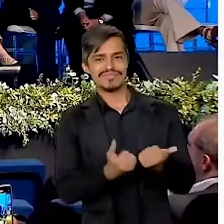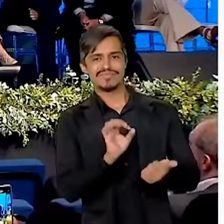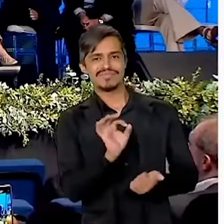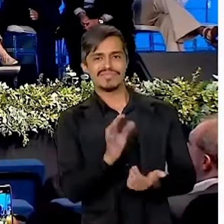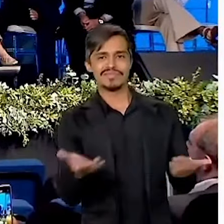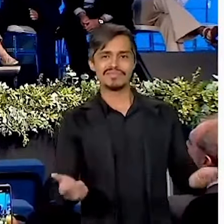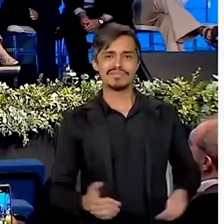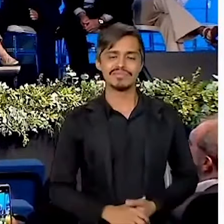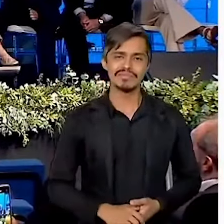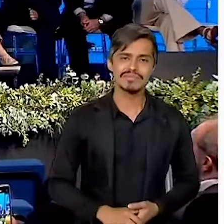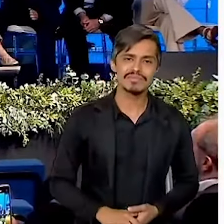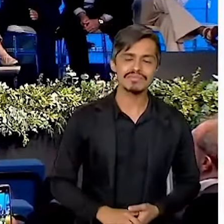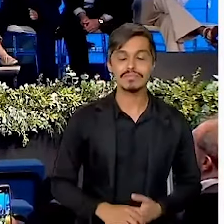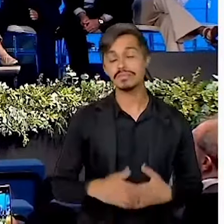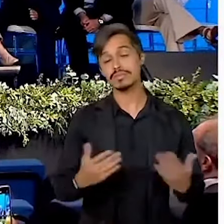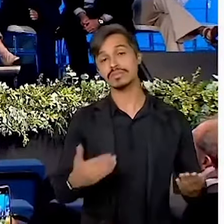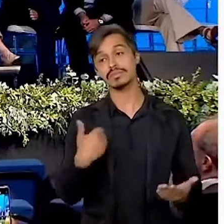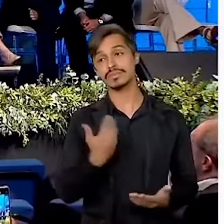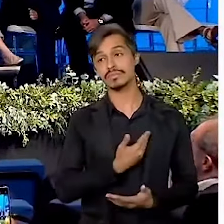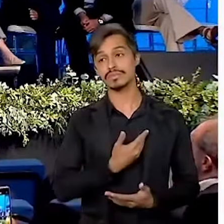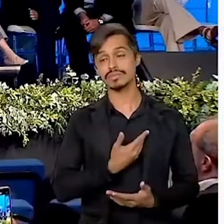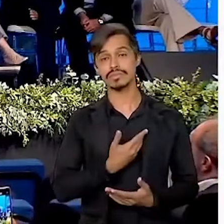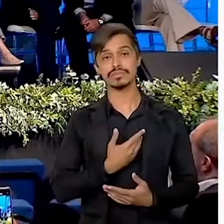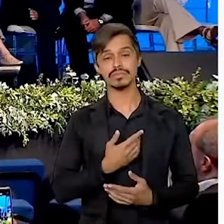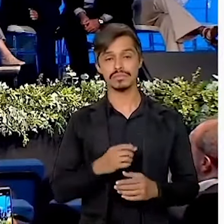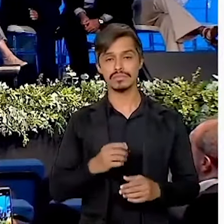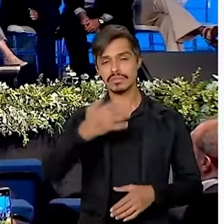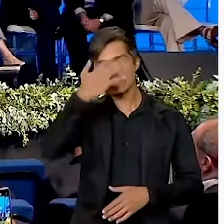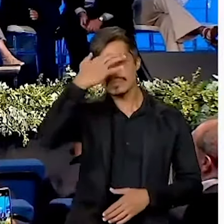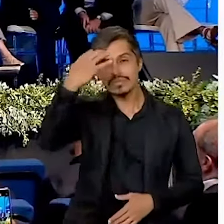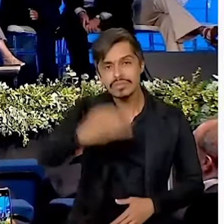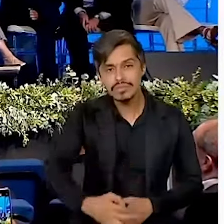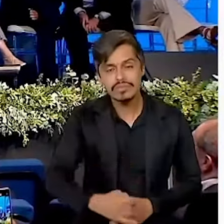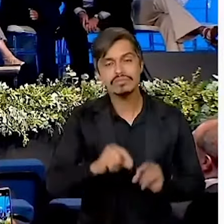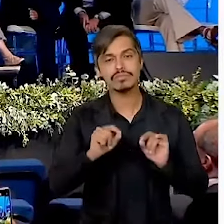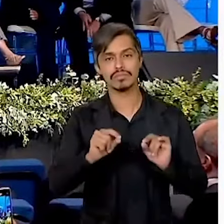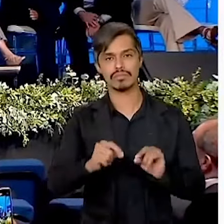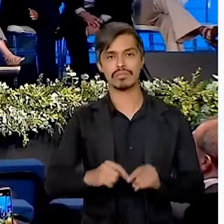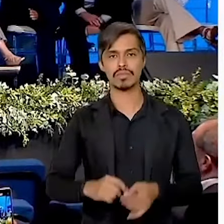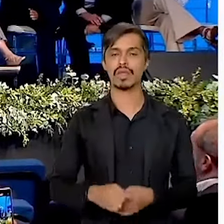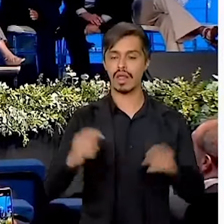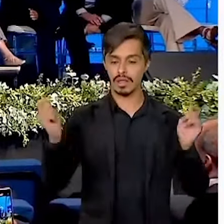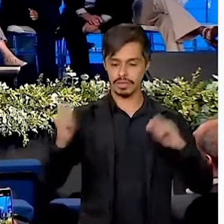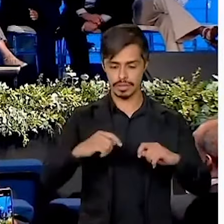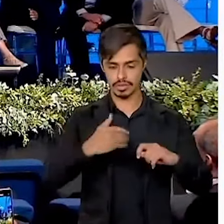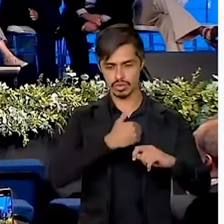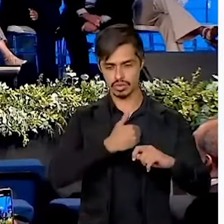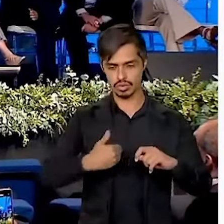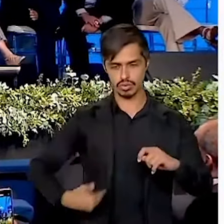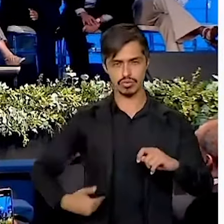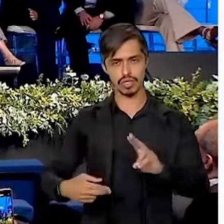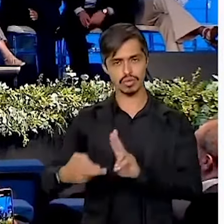indústria. E nós estamos convencidos que o poder de compra do SUS,